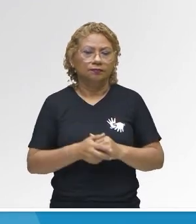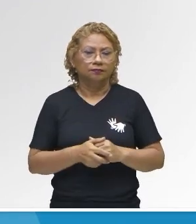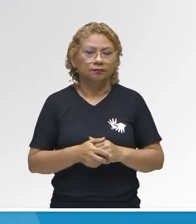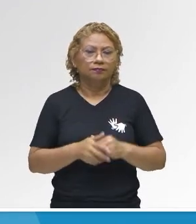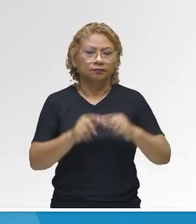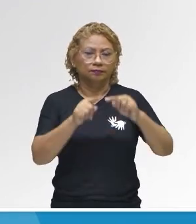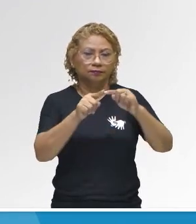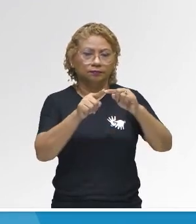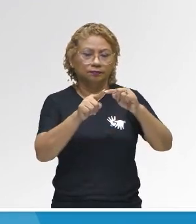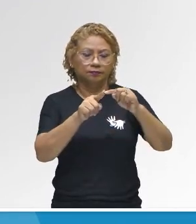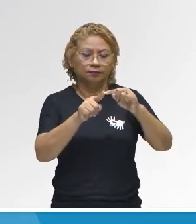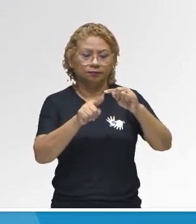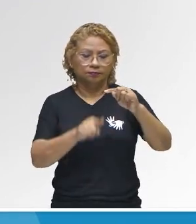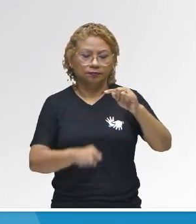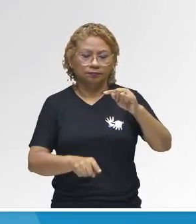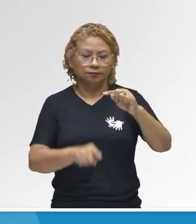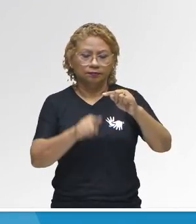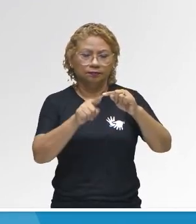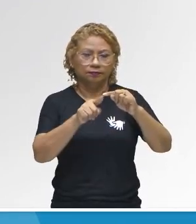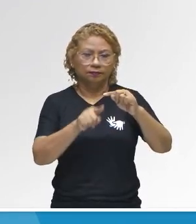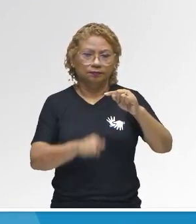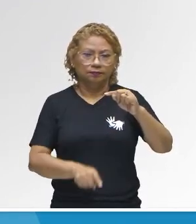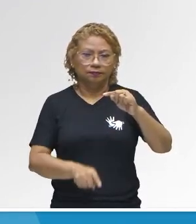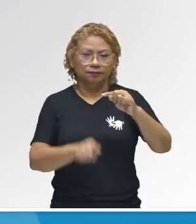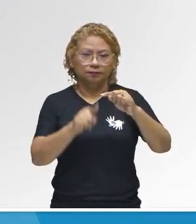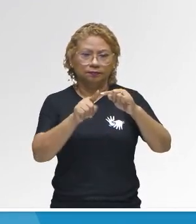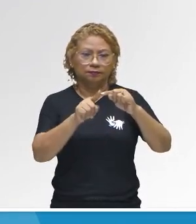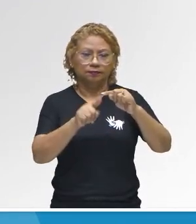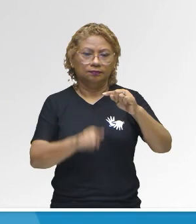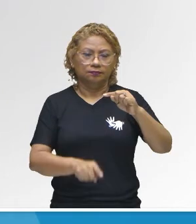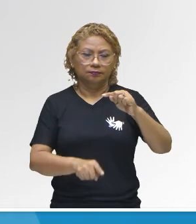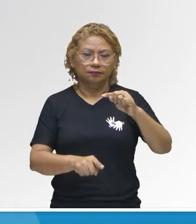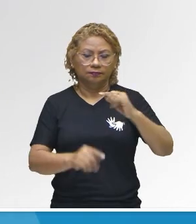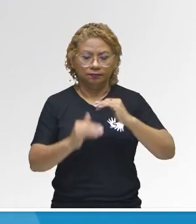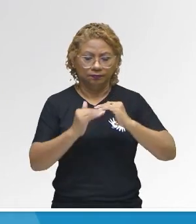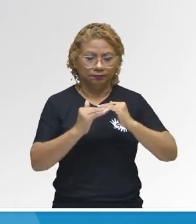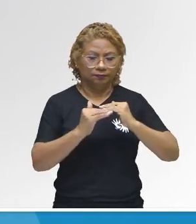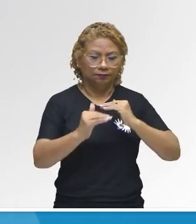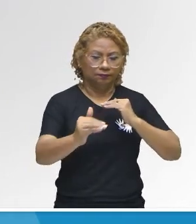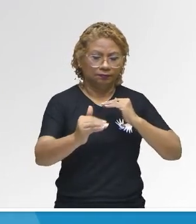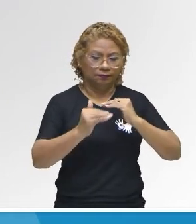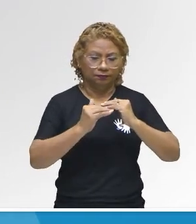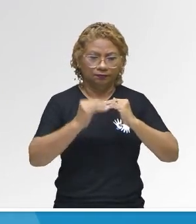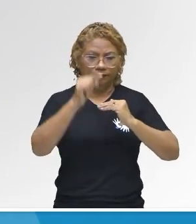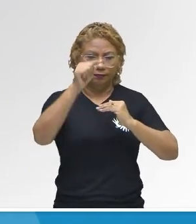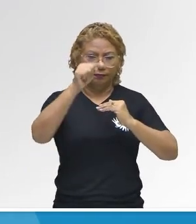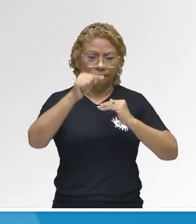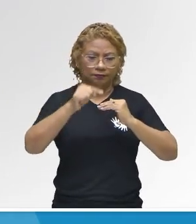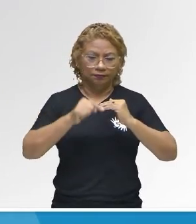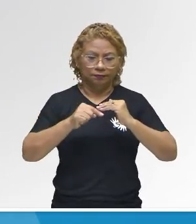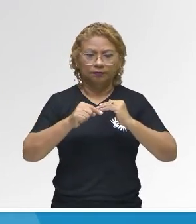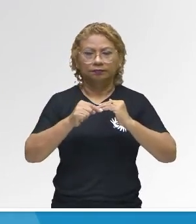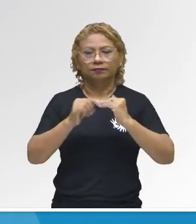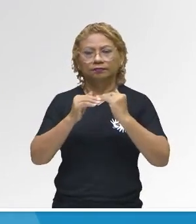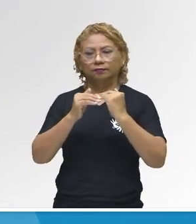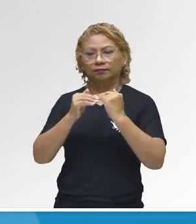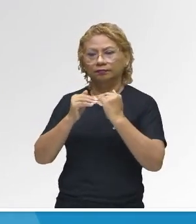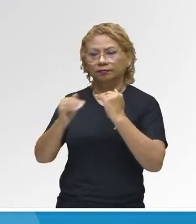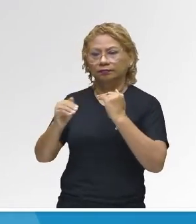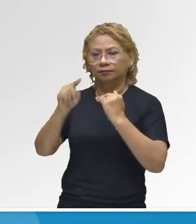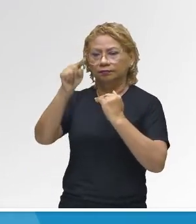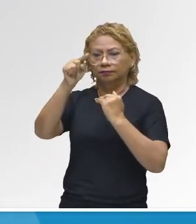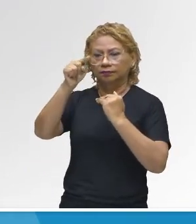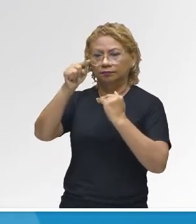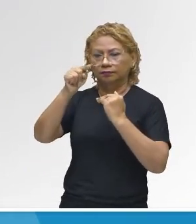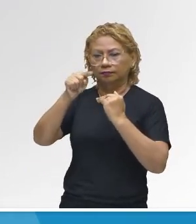obrigatoriamente tenho que colocar essa reta assim, pessoal. É ou não é? Se é uma projeção ortogonal, né, nós já vimos que